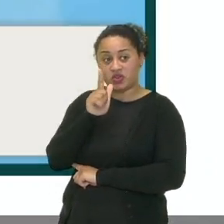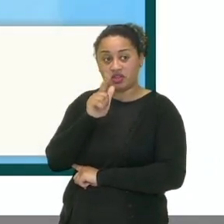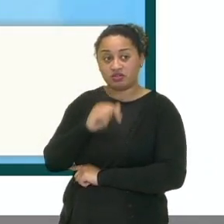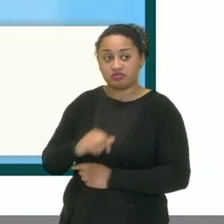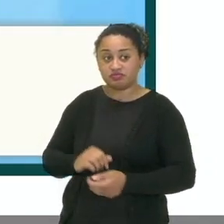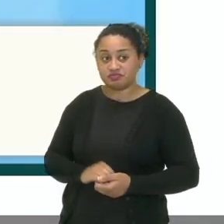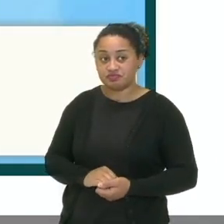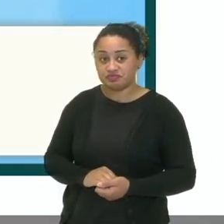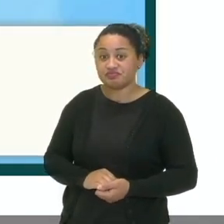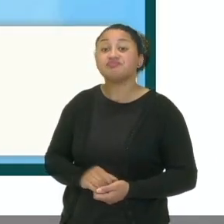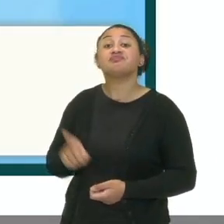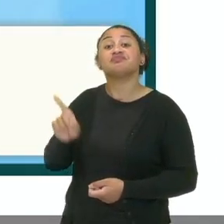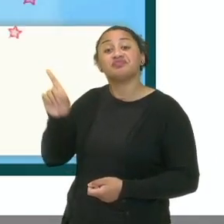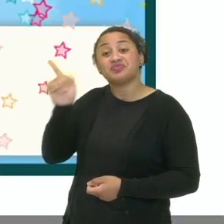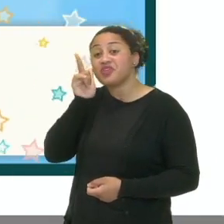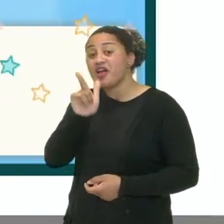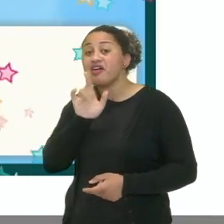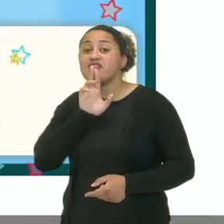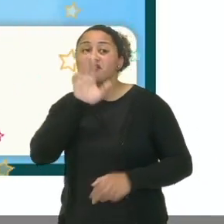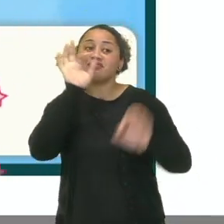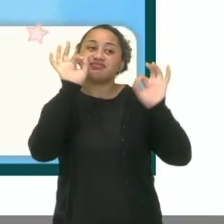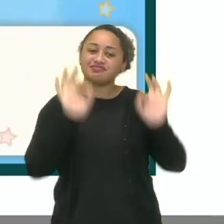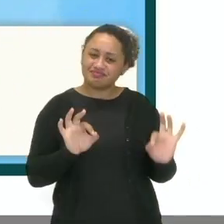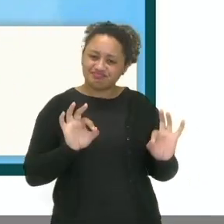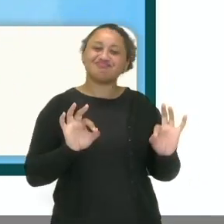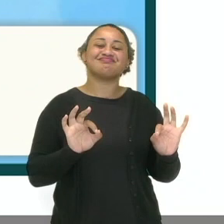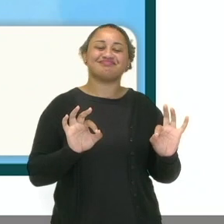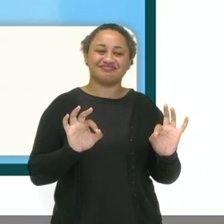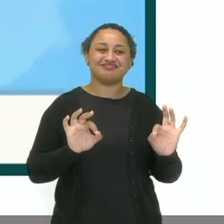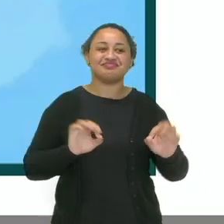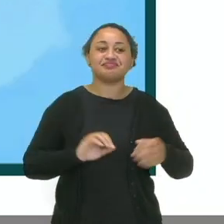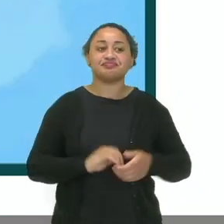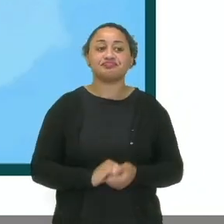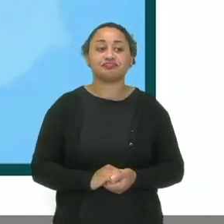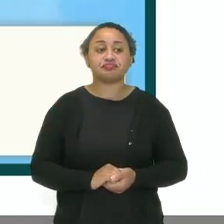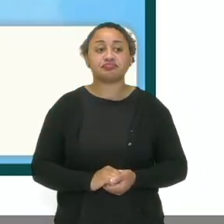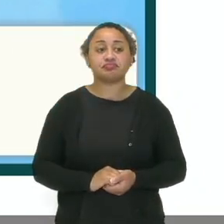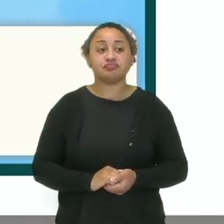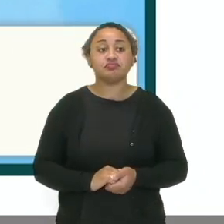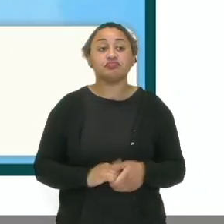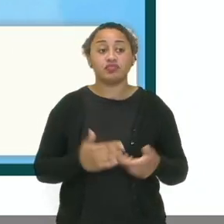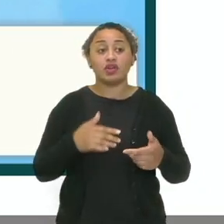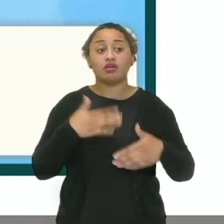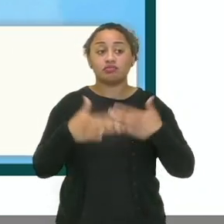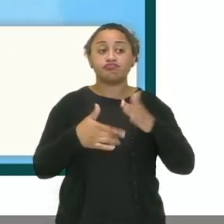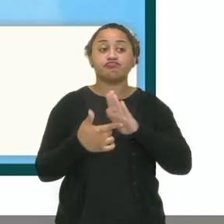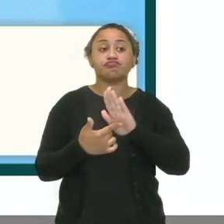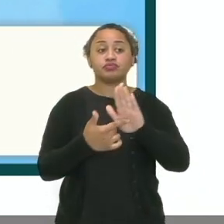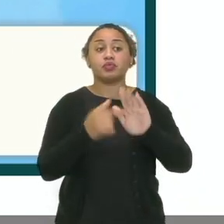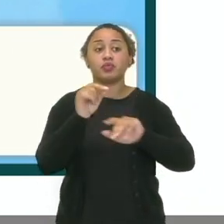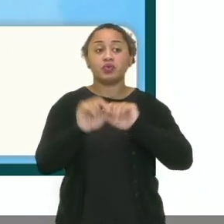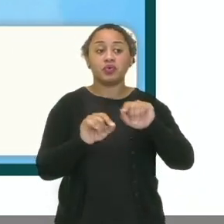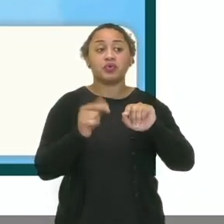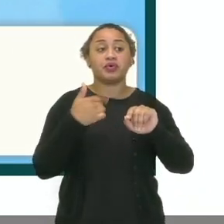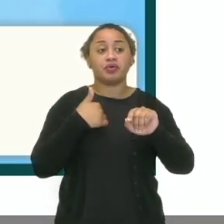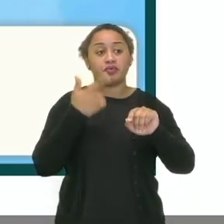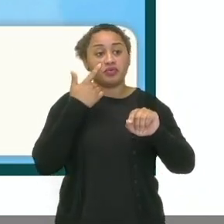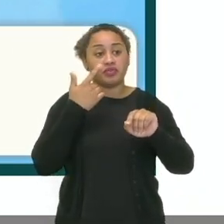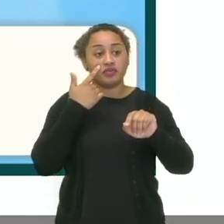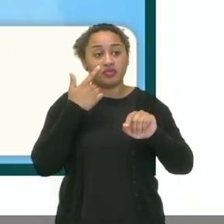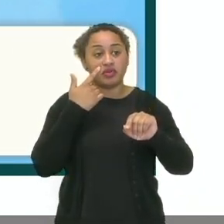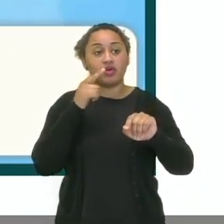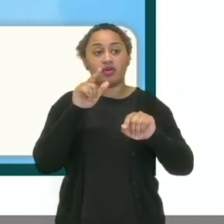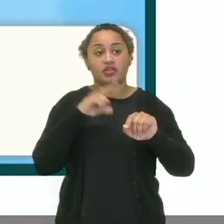ó. Vamos ver se dá certo. Opa, choveu estrelinha, então deu certo, né? E assim ele vai indicando, ó, para você ir medindo. Então,